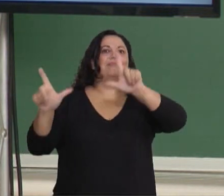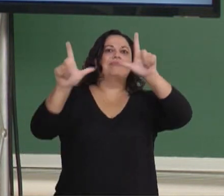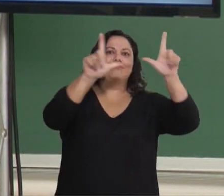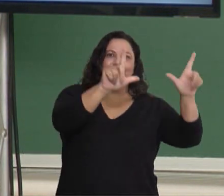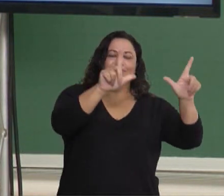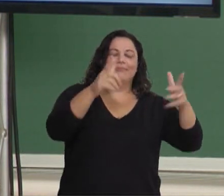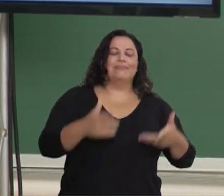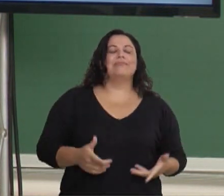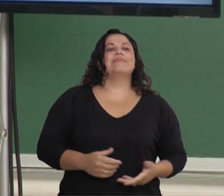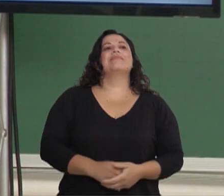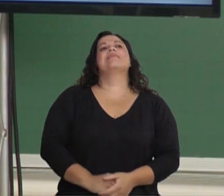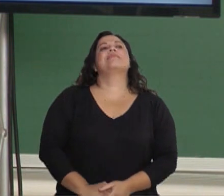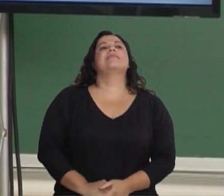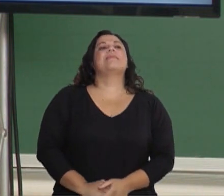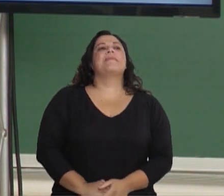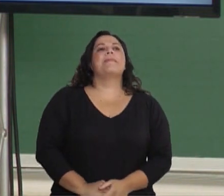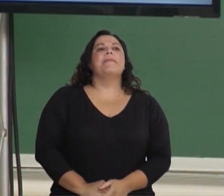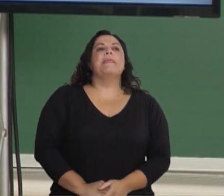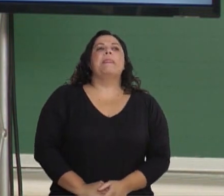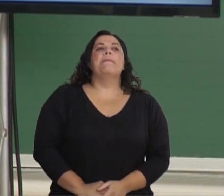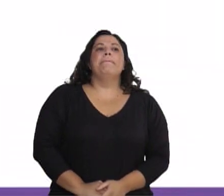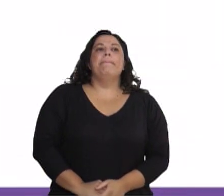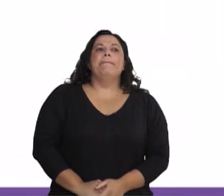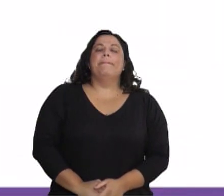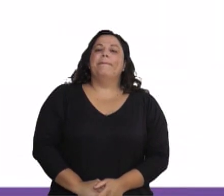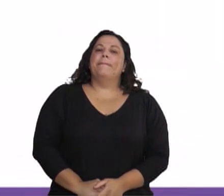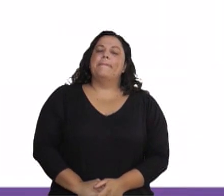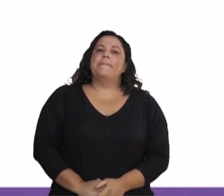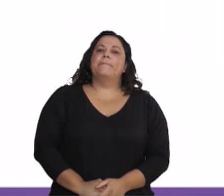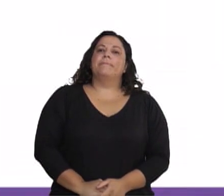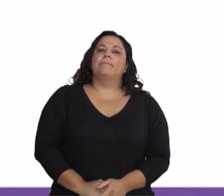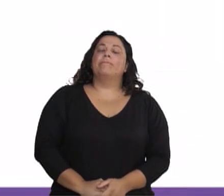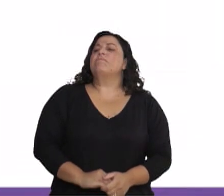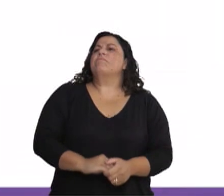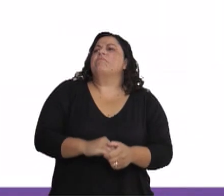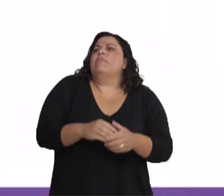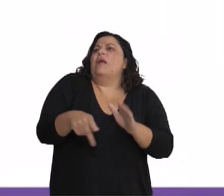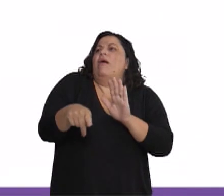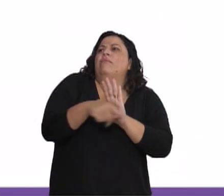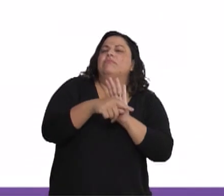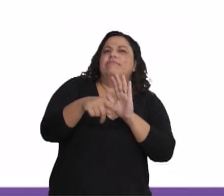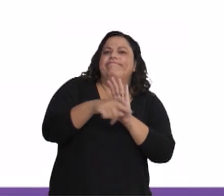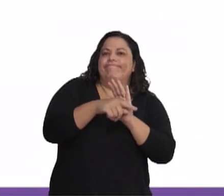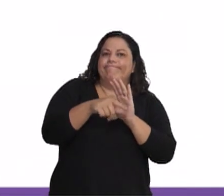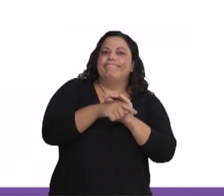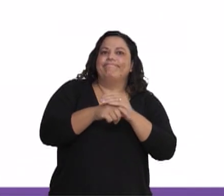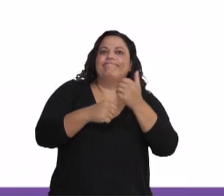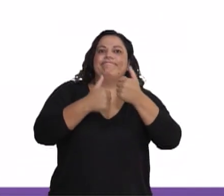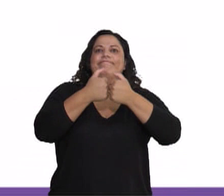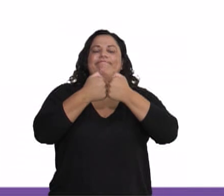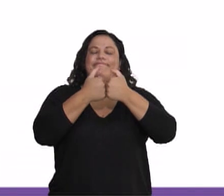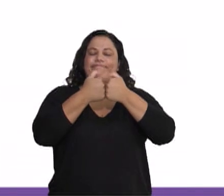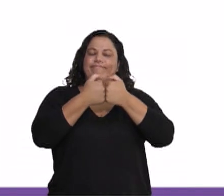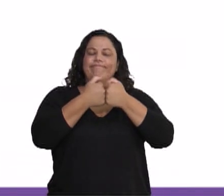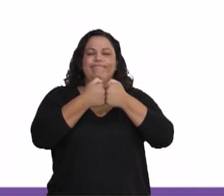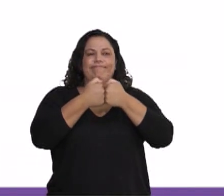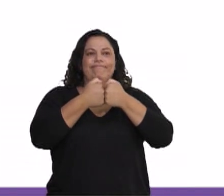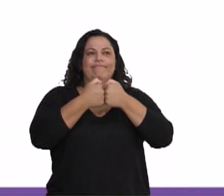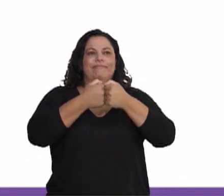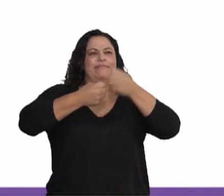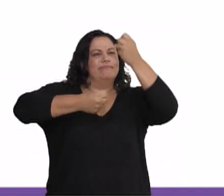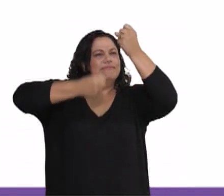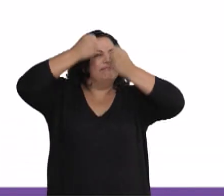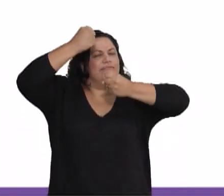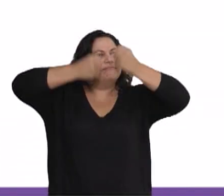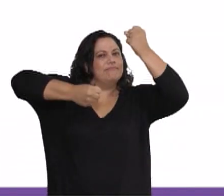tela. Temos ali então a propriedade física que mensura o quanto um corpo